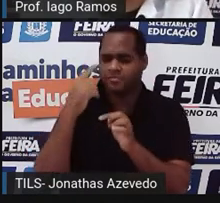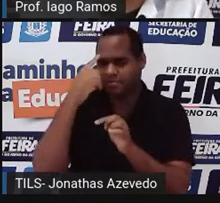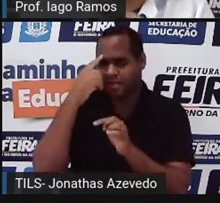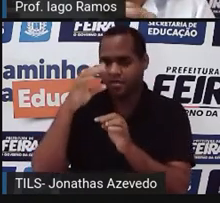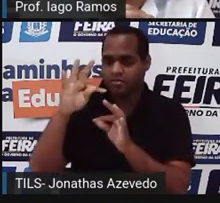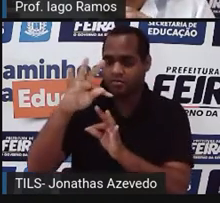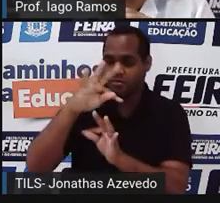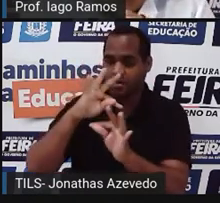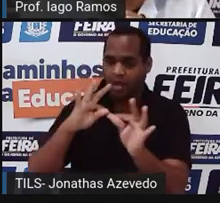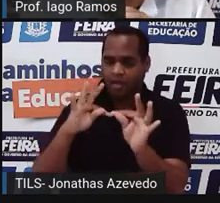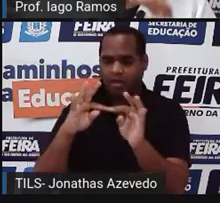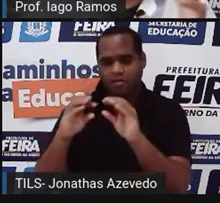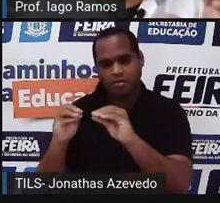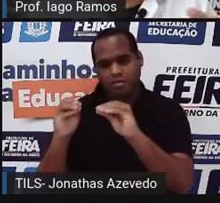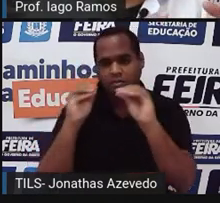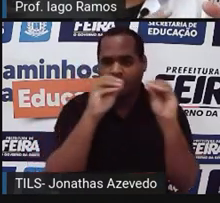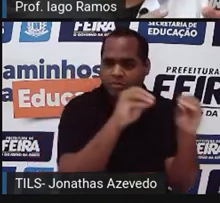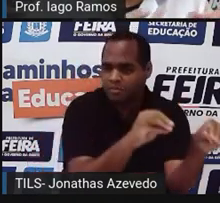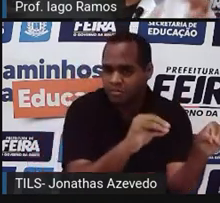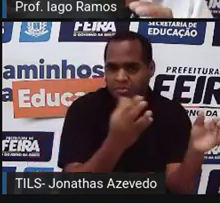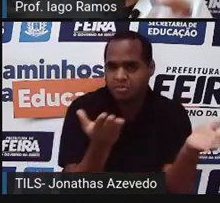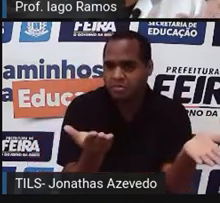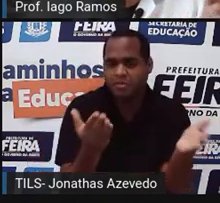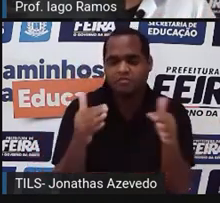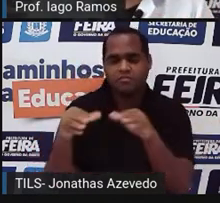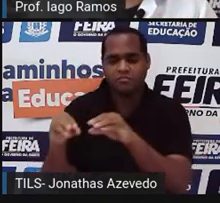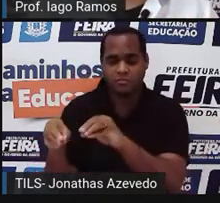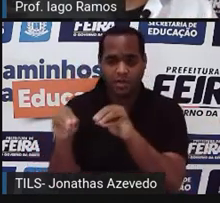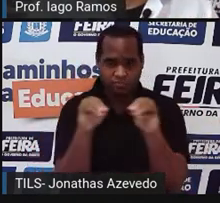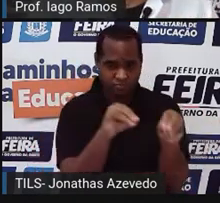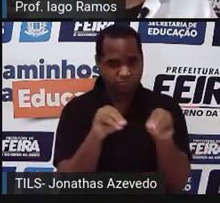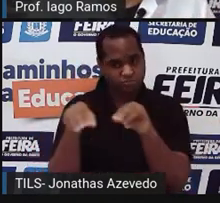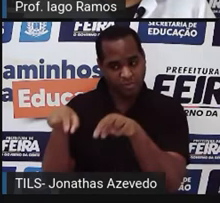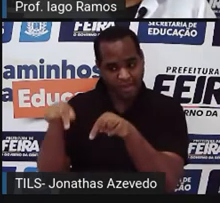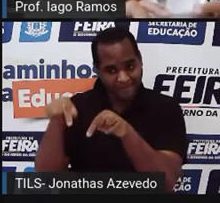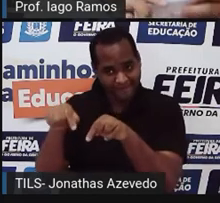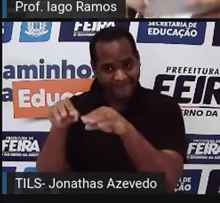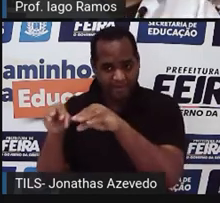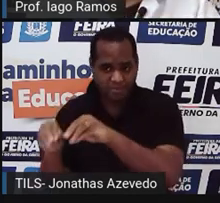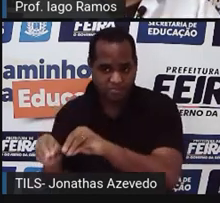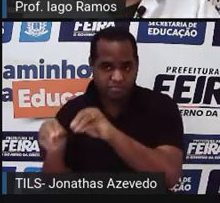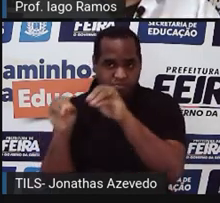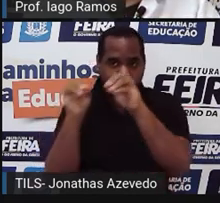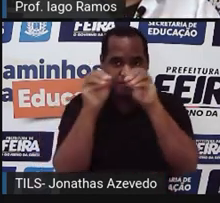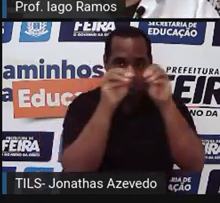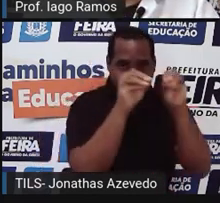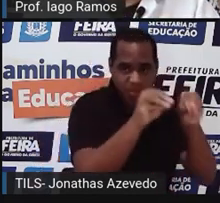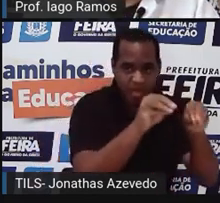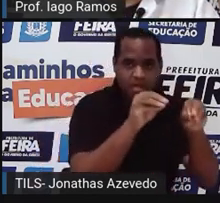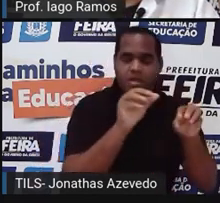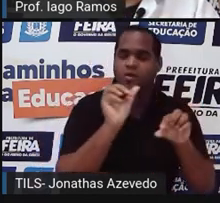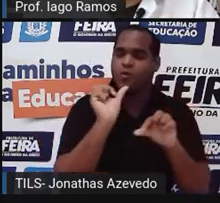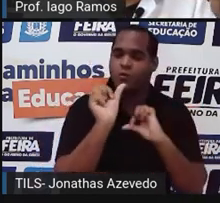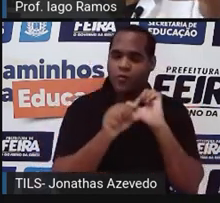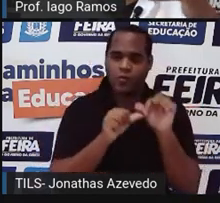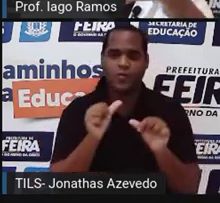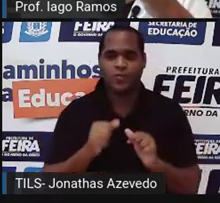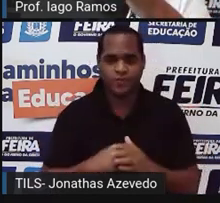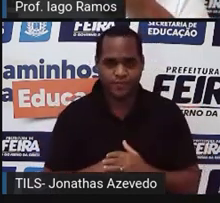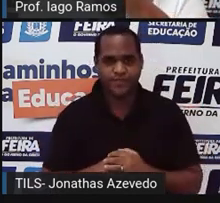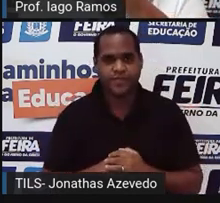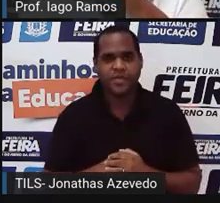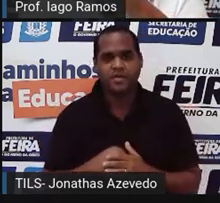deslocar, tá? Tem a ver com movimentar. Se eu pego esse objeto daqui